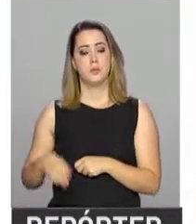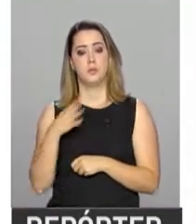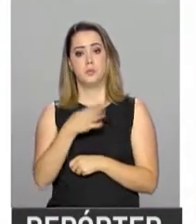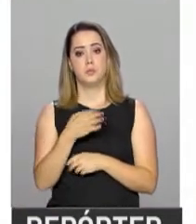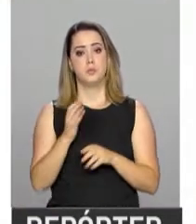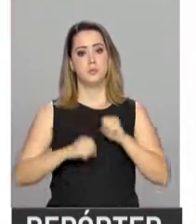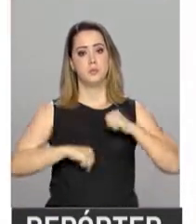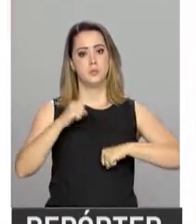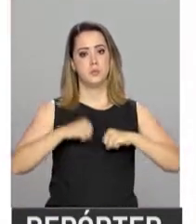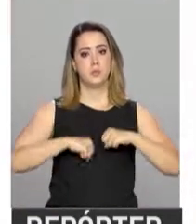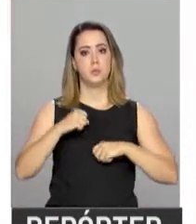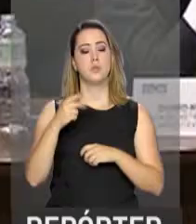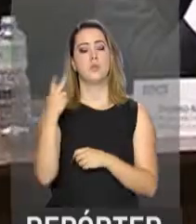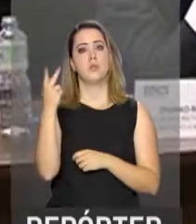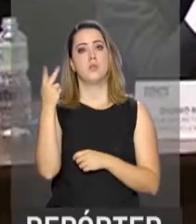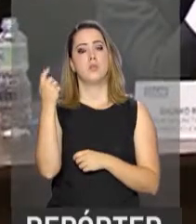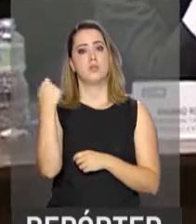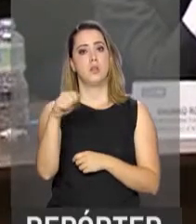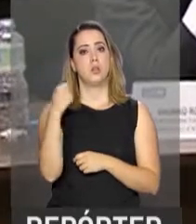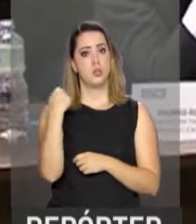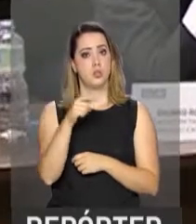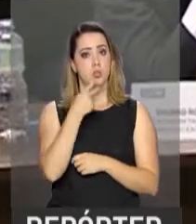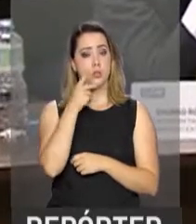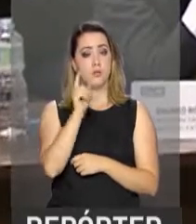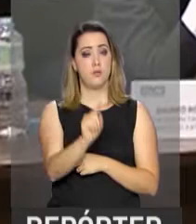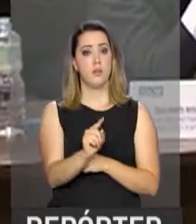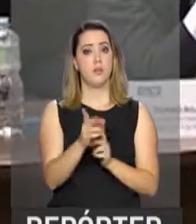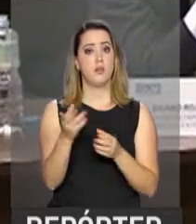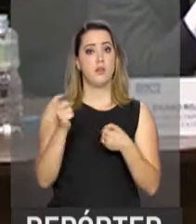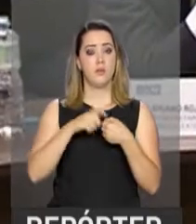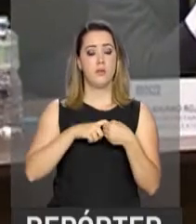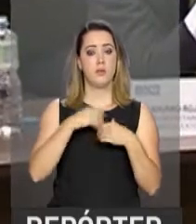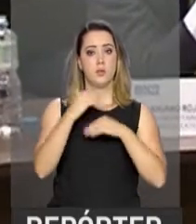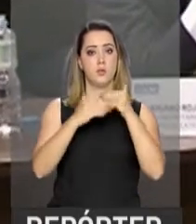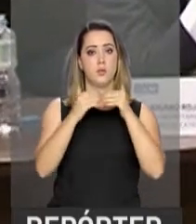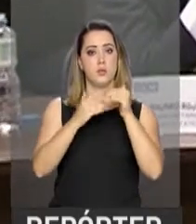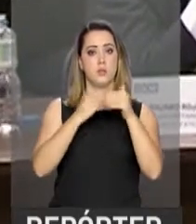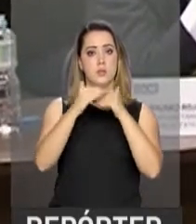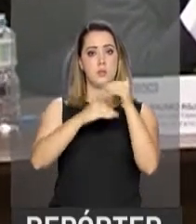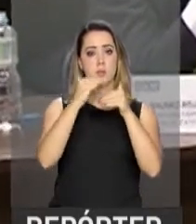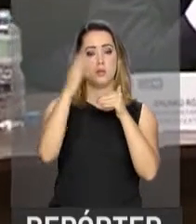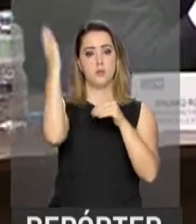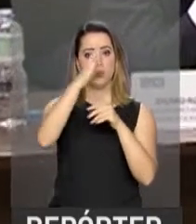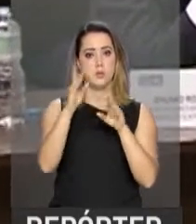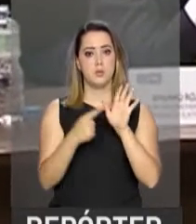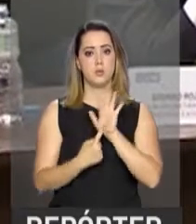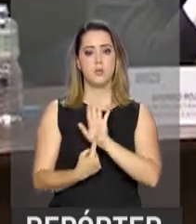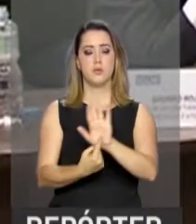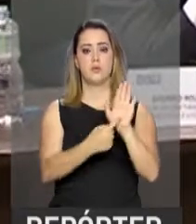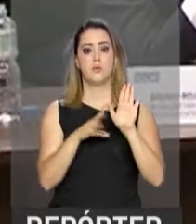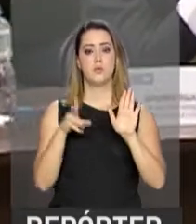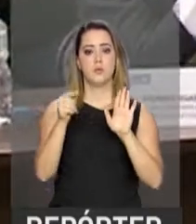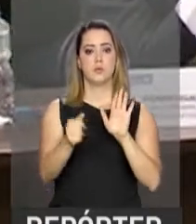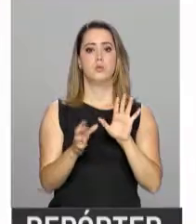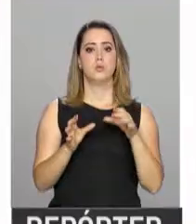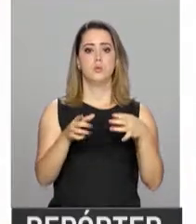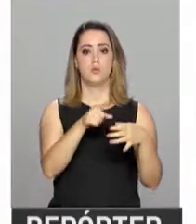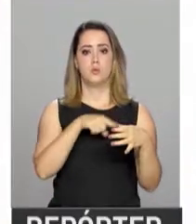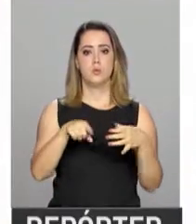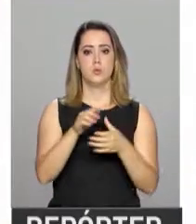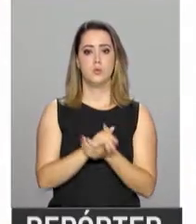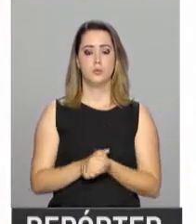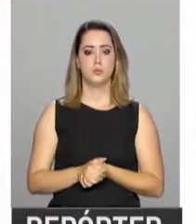argentina francisco cabreira a recuperação do brasil vai refletir positivamente em todos os integrantes do mercosul